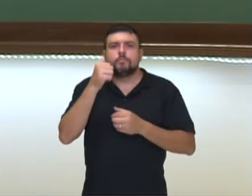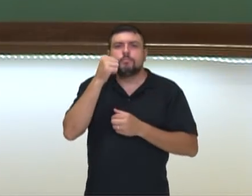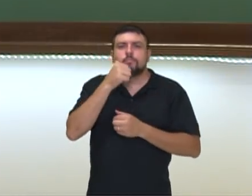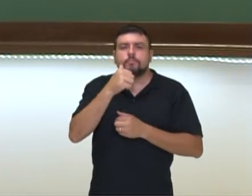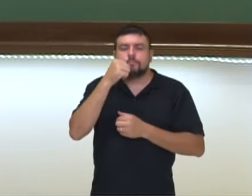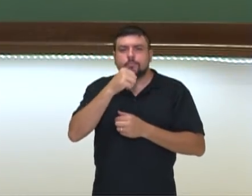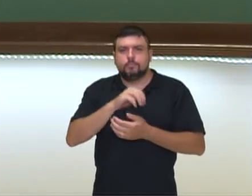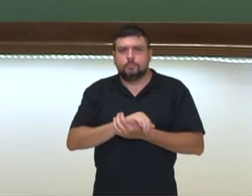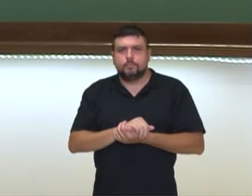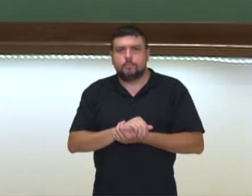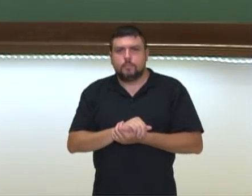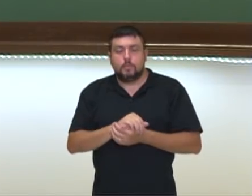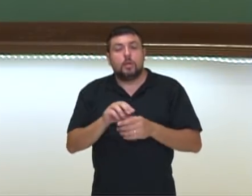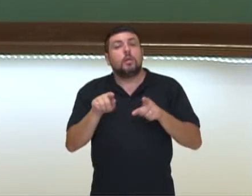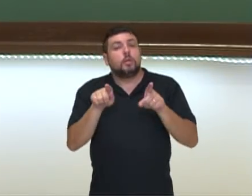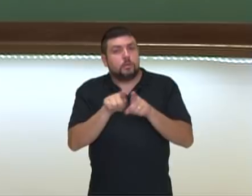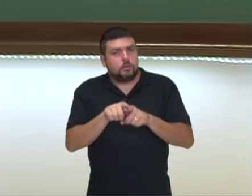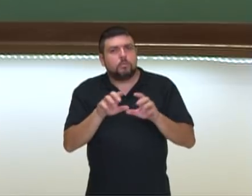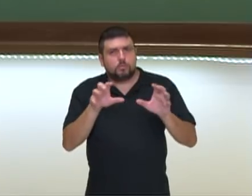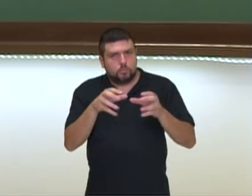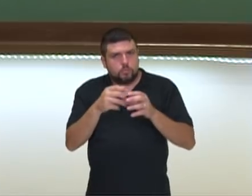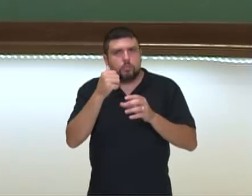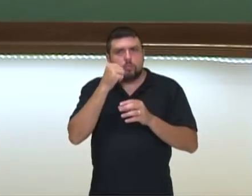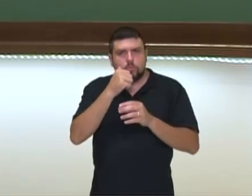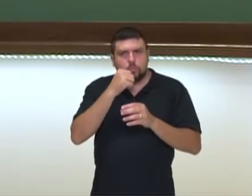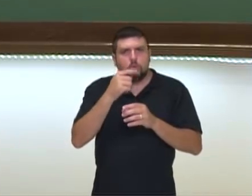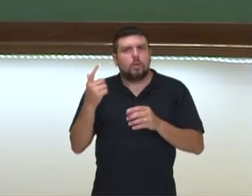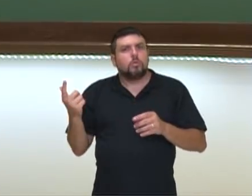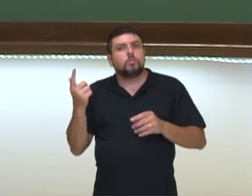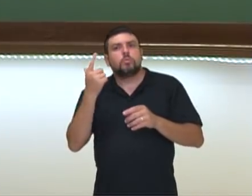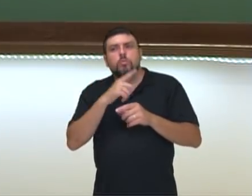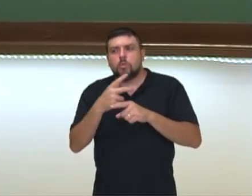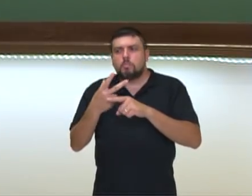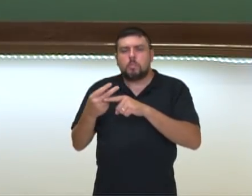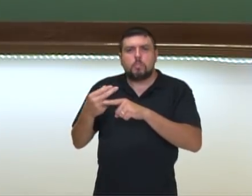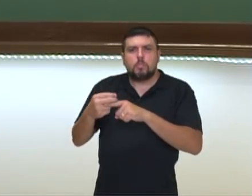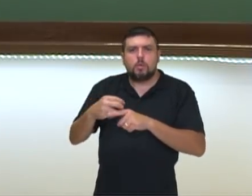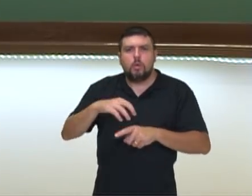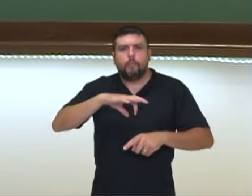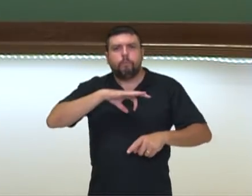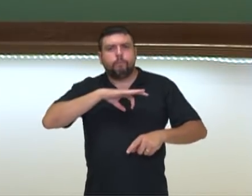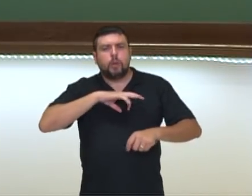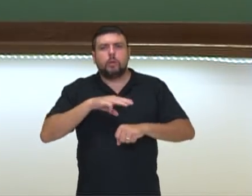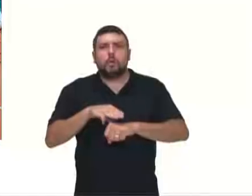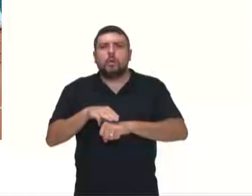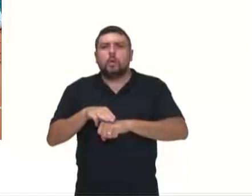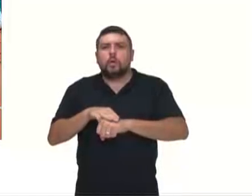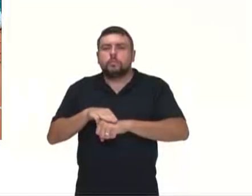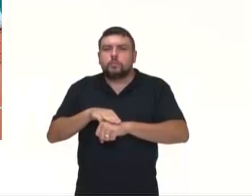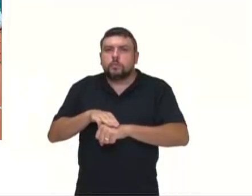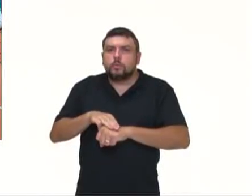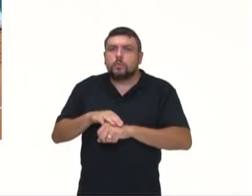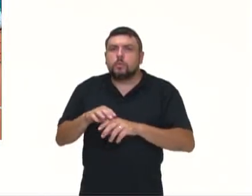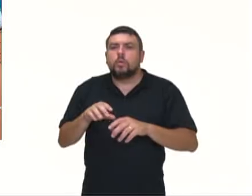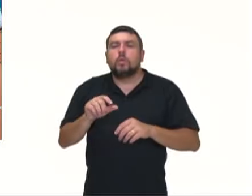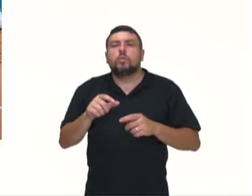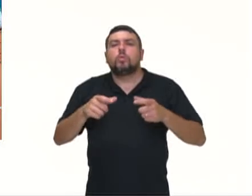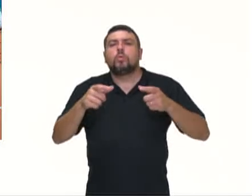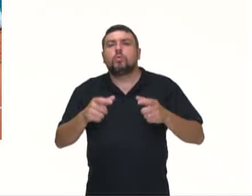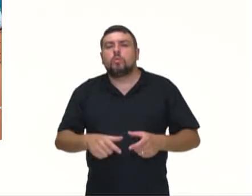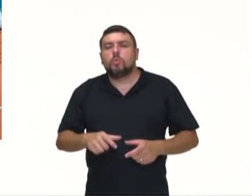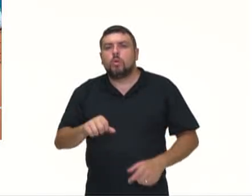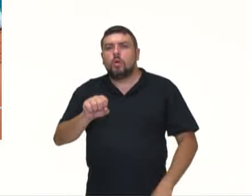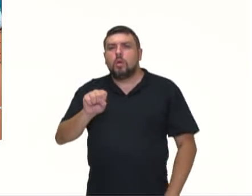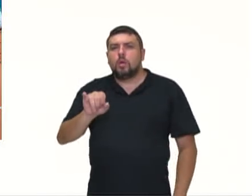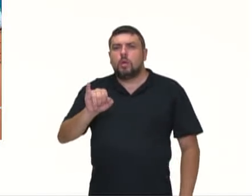também conquistou, né, grandes feitos, com a medalha de bronze da equipe feminina nas Olimpíadas de Sydney em 2000